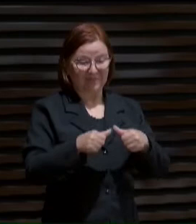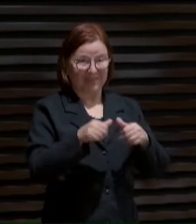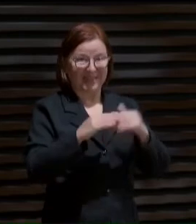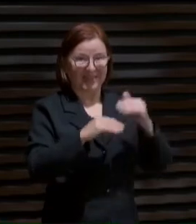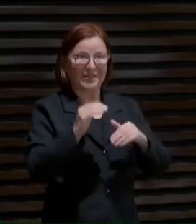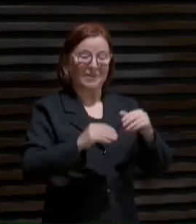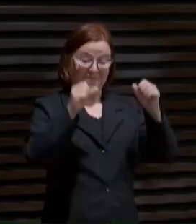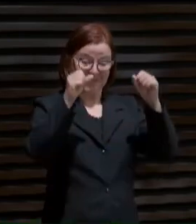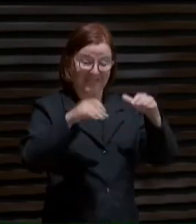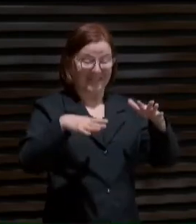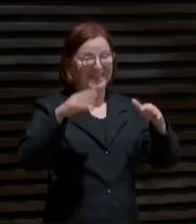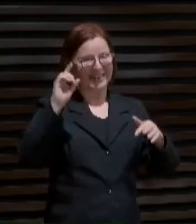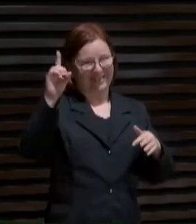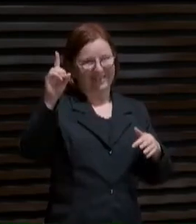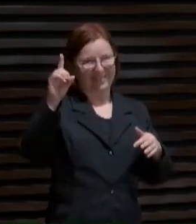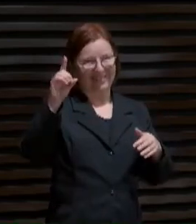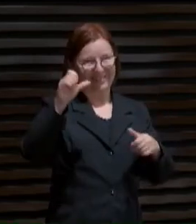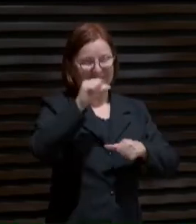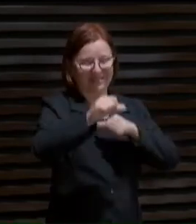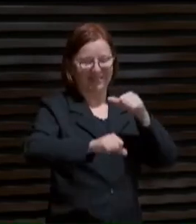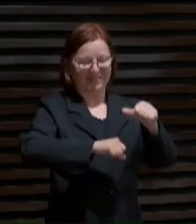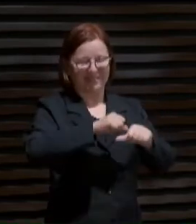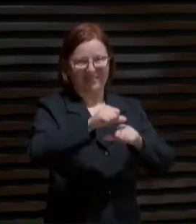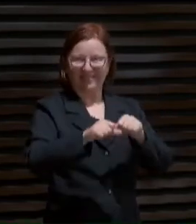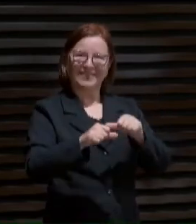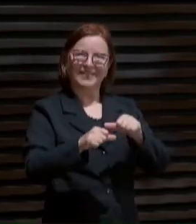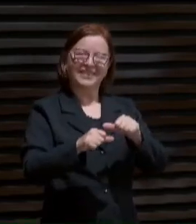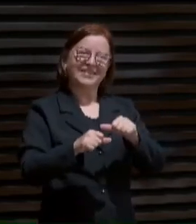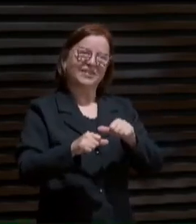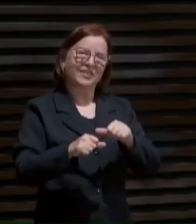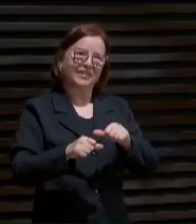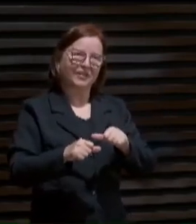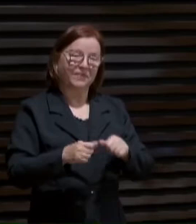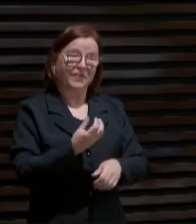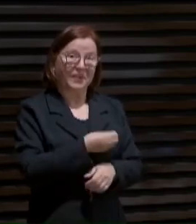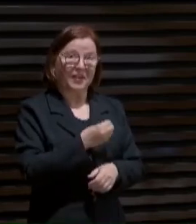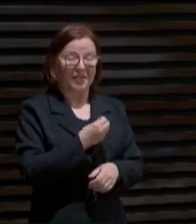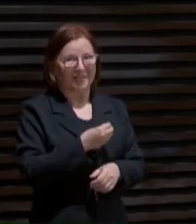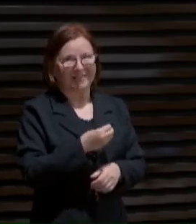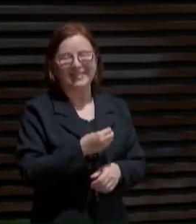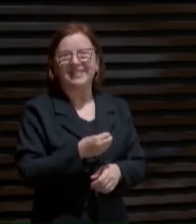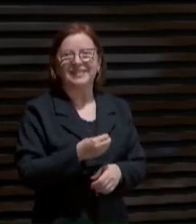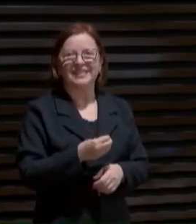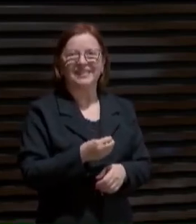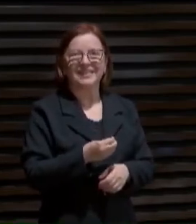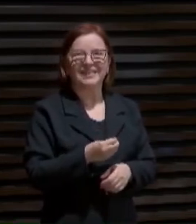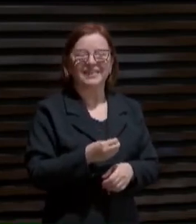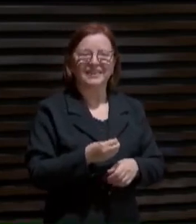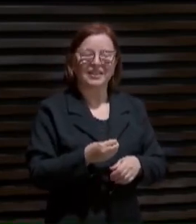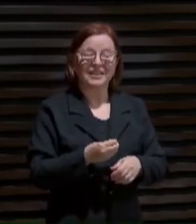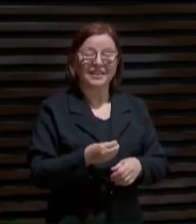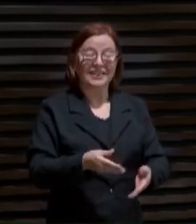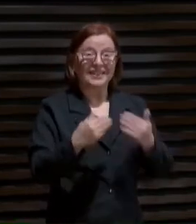de Deus em restaurar a condição caída no ser humano para lhe dar um novo